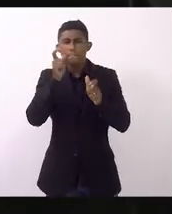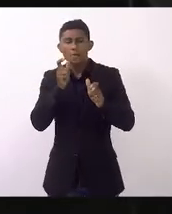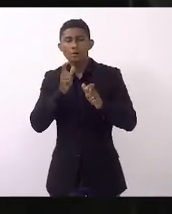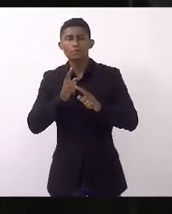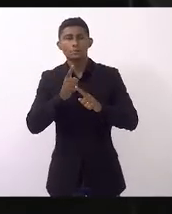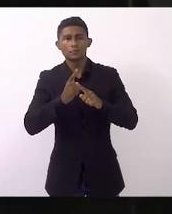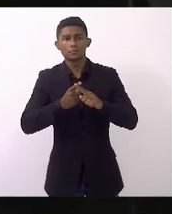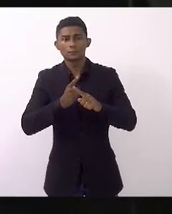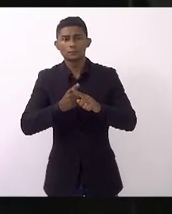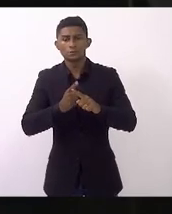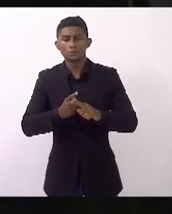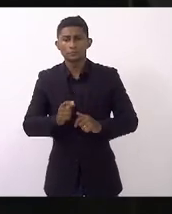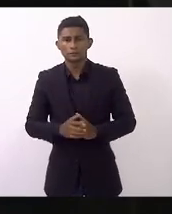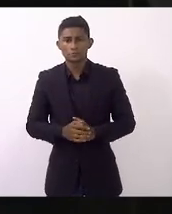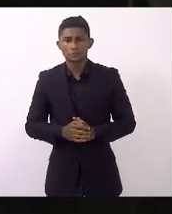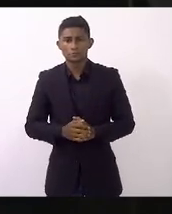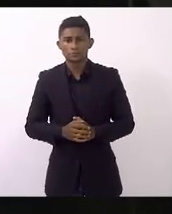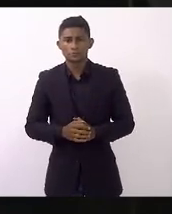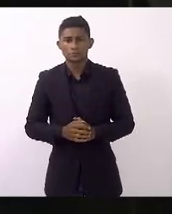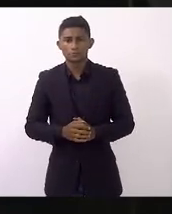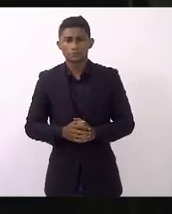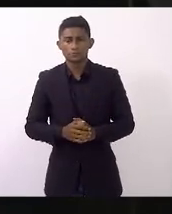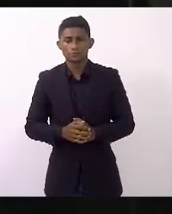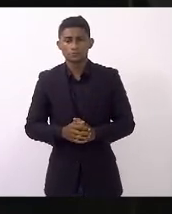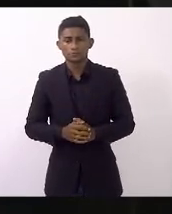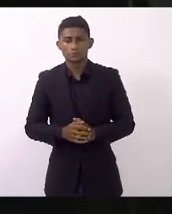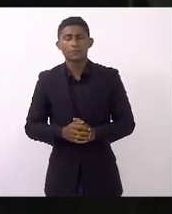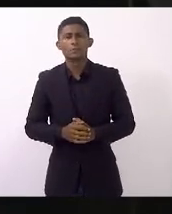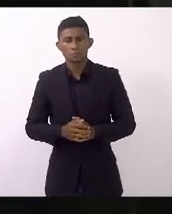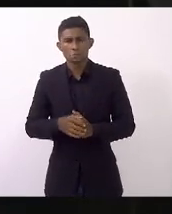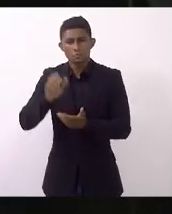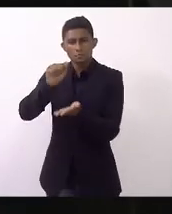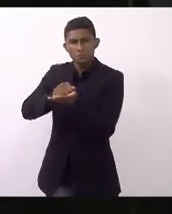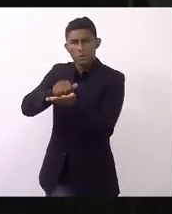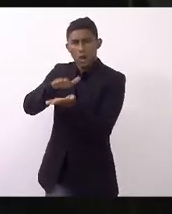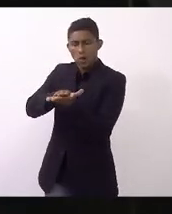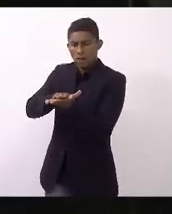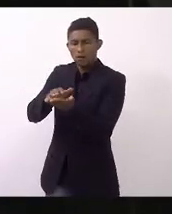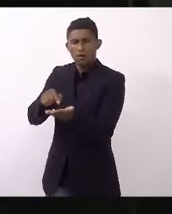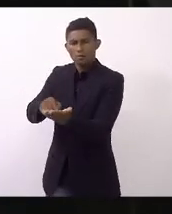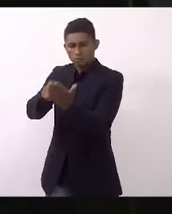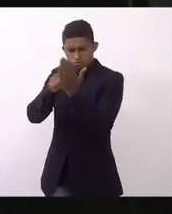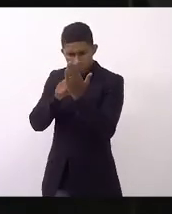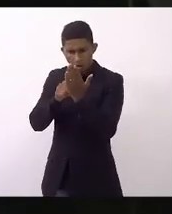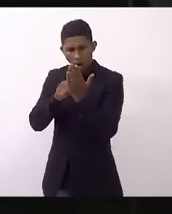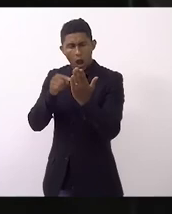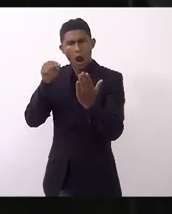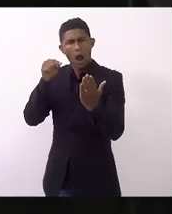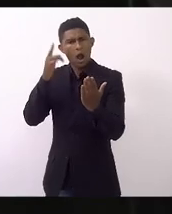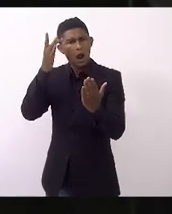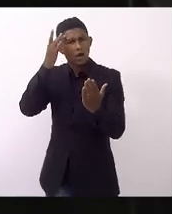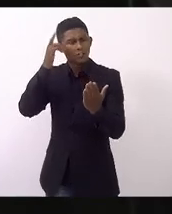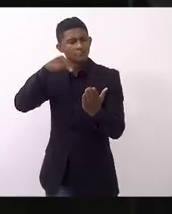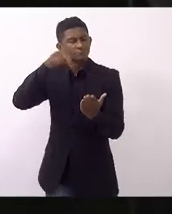defendendo e achando que essas denúncias são verdadeiras.